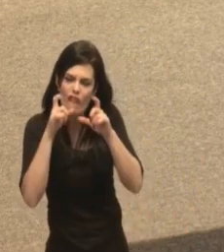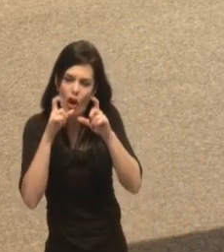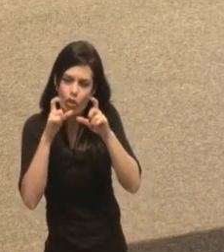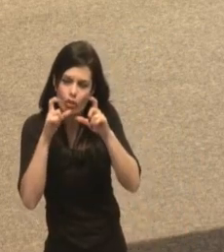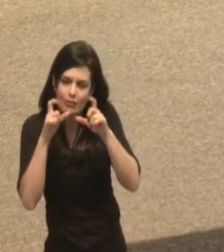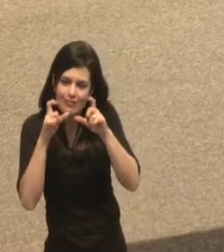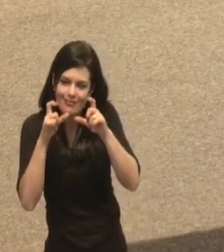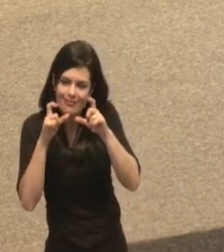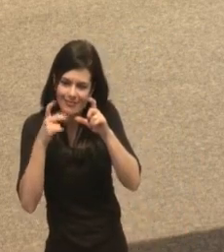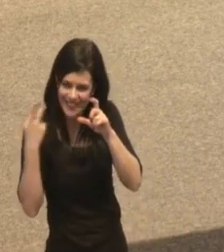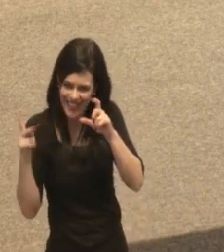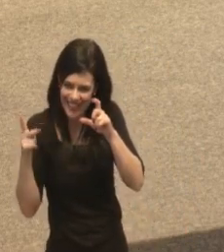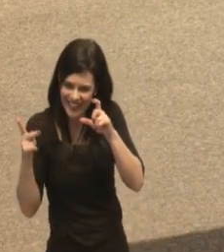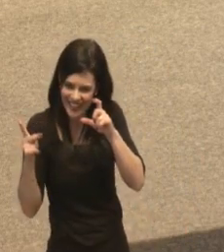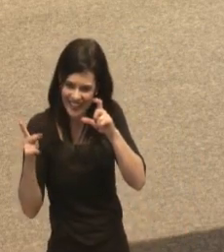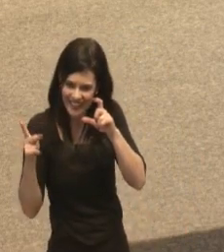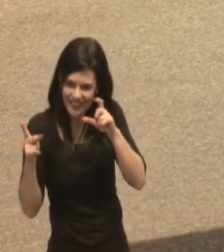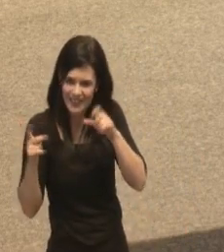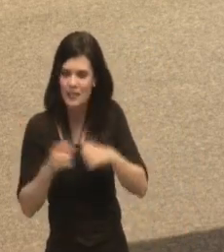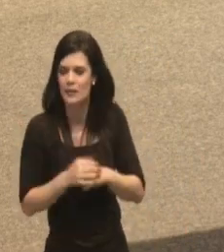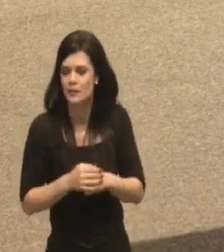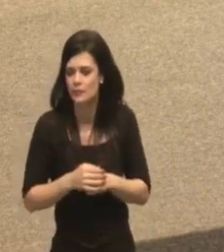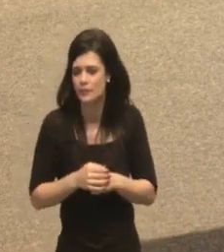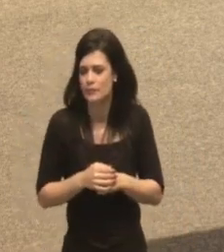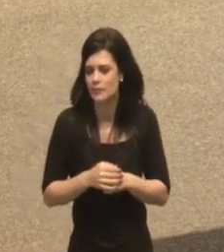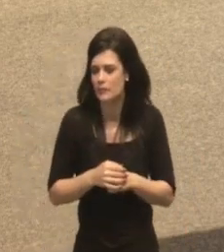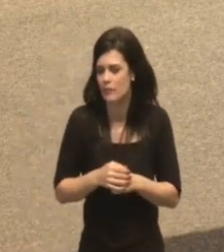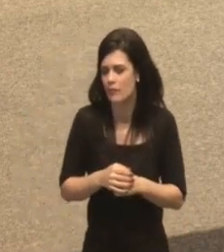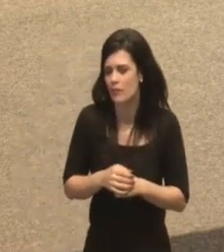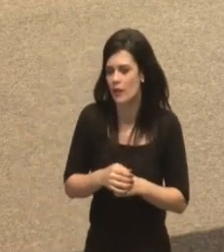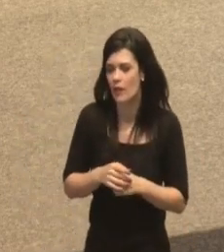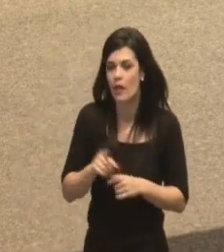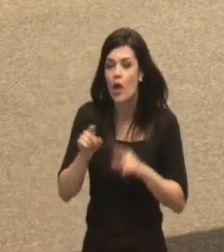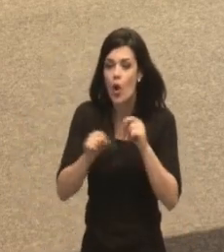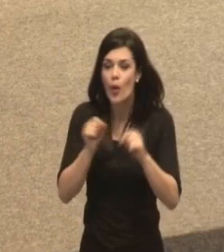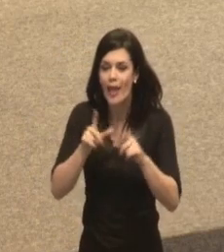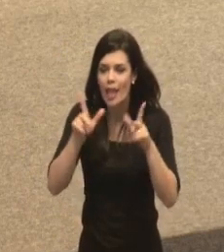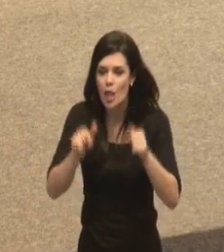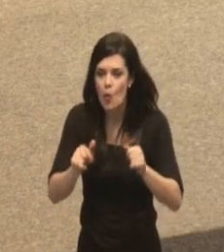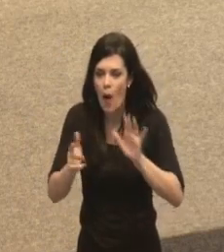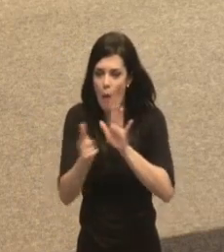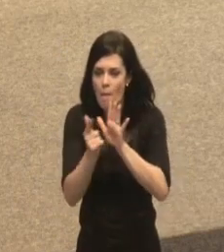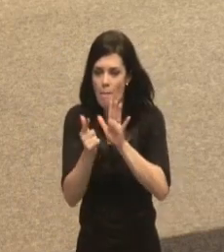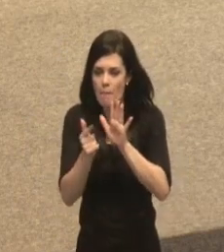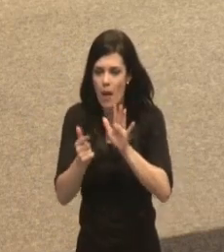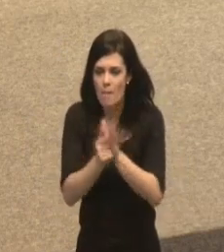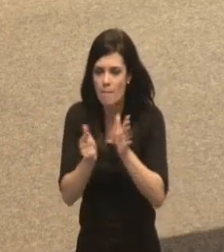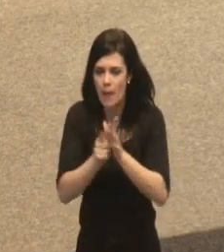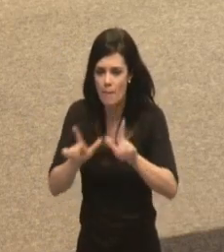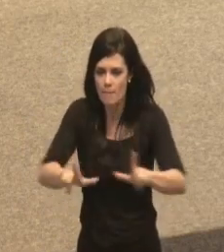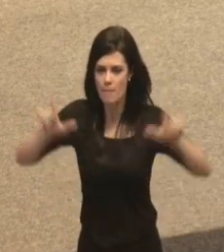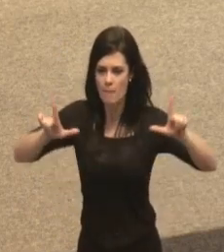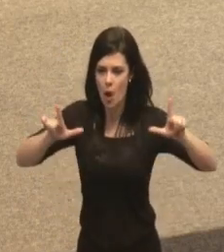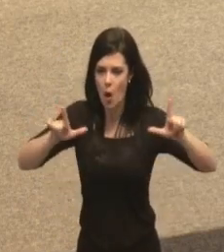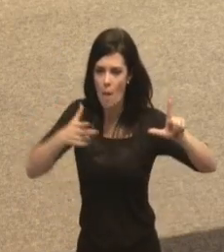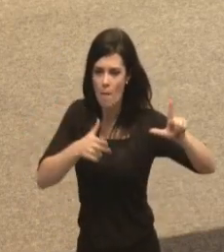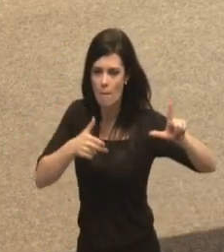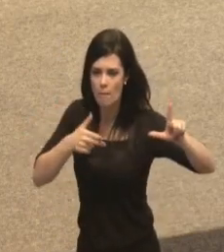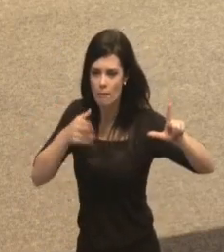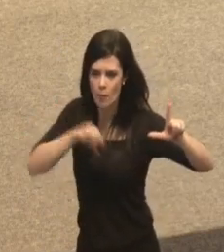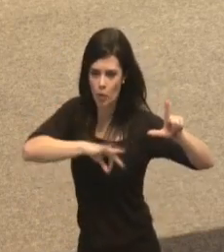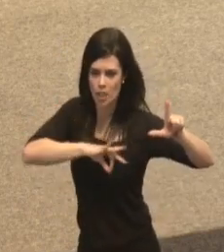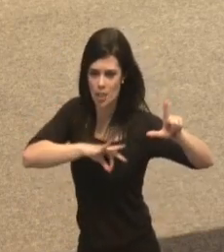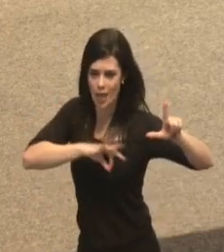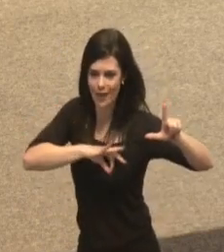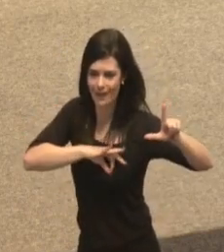era um cartaz da polícia, com o cartaz tinha lá, procurado. Aí eu olhei para a foto e falei, sim, querido, mas